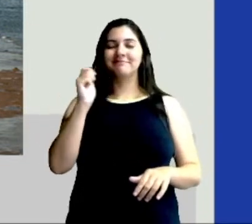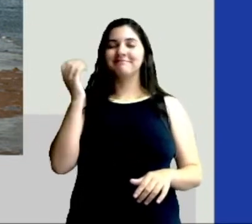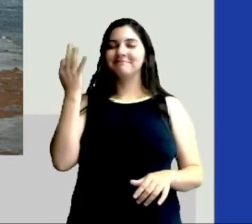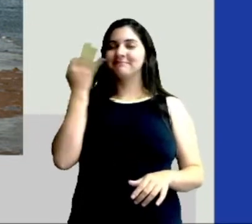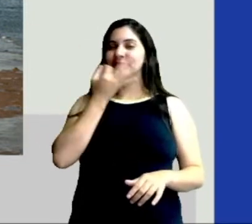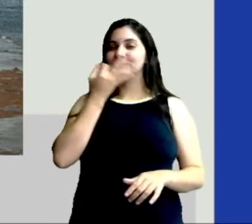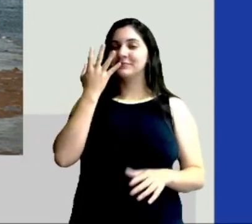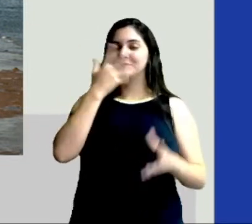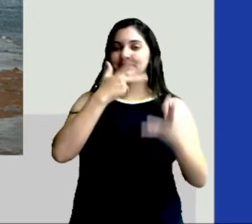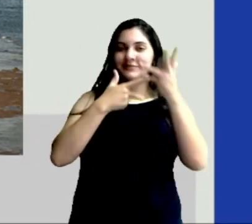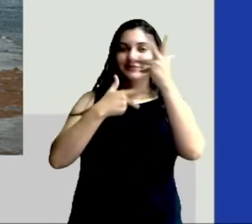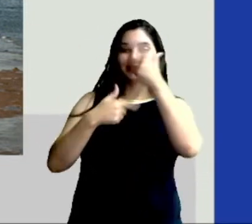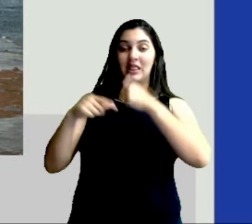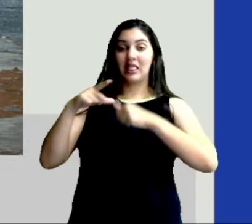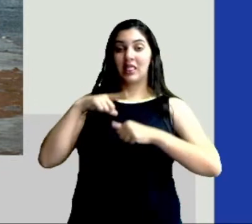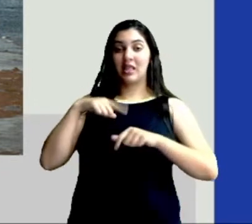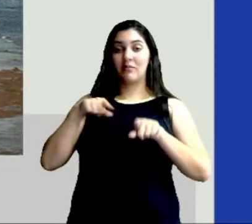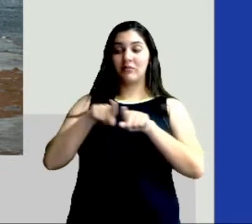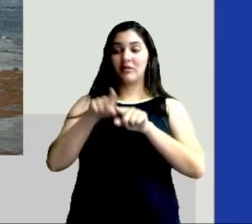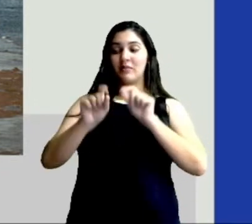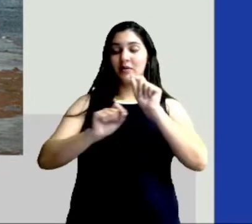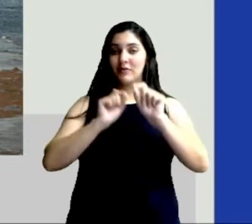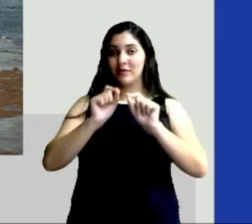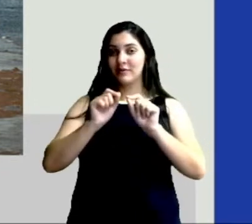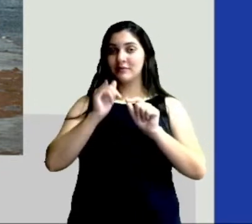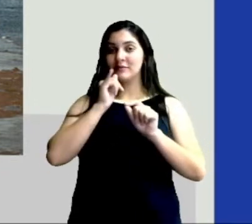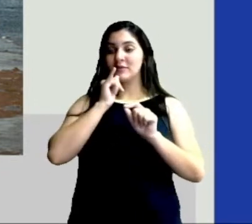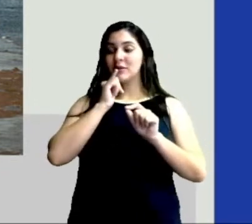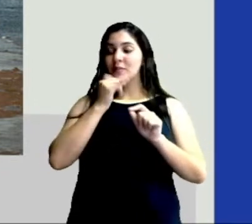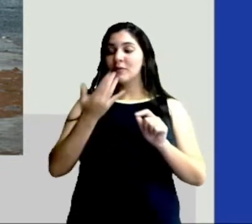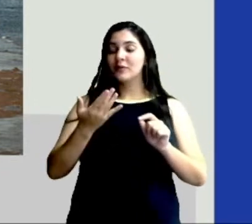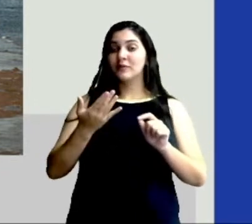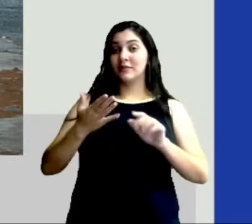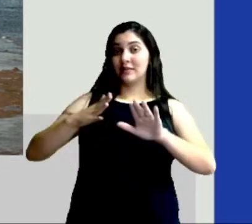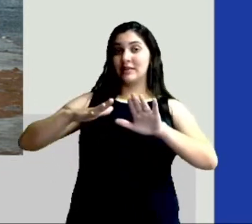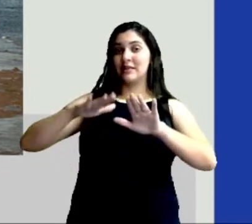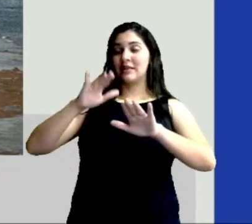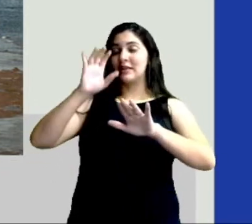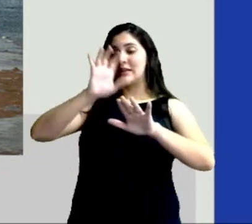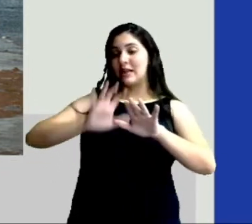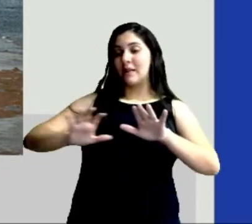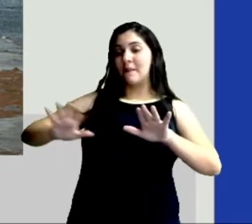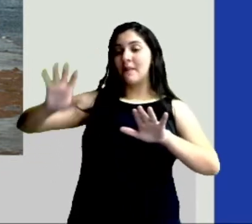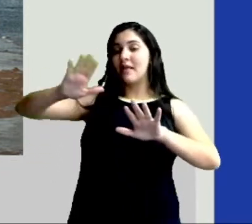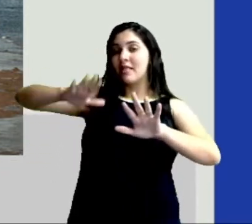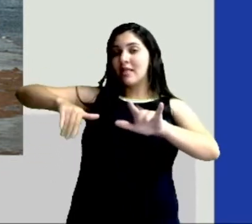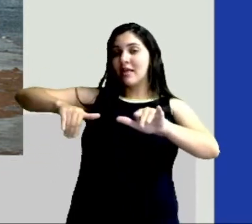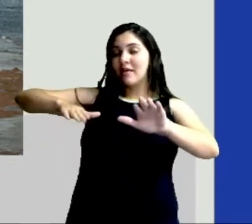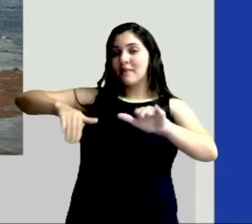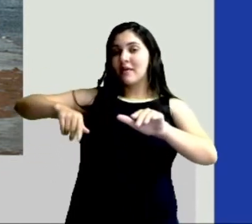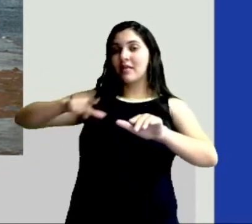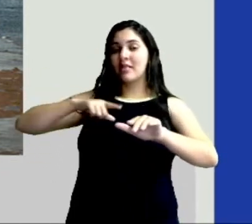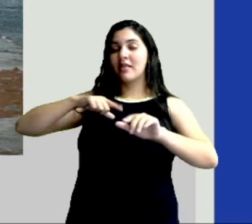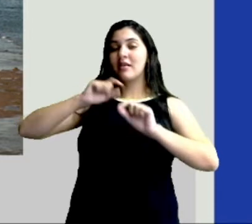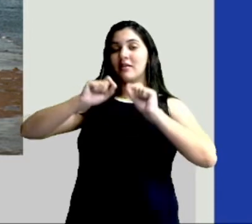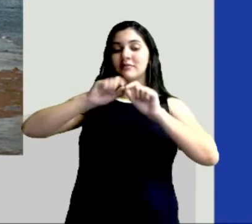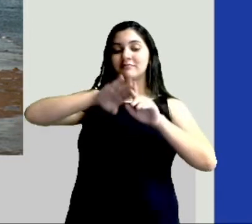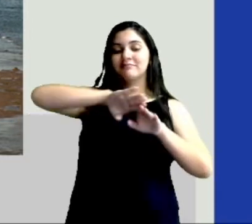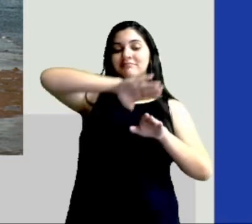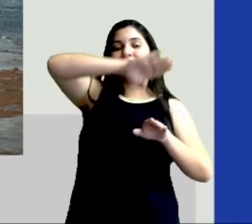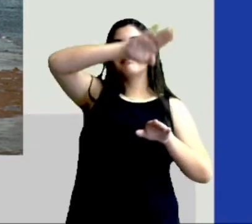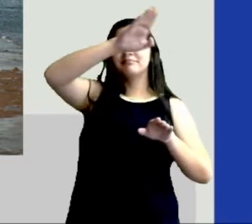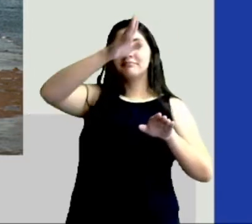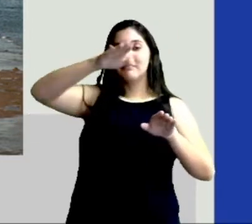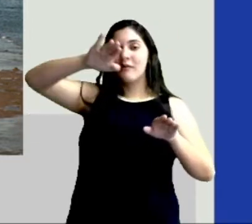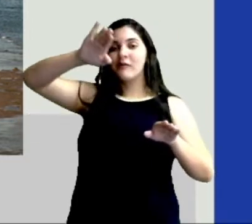bonita, gente. Nós temos aí também, ó, além da questão da paisagem litorânea, nós temos também a questão das montanhas que fazem